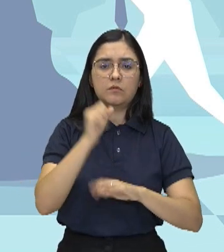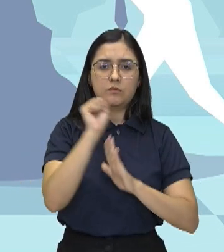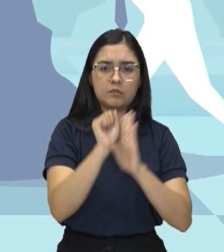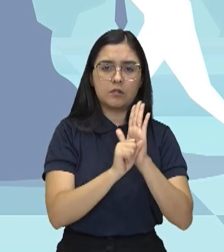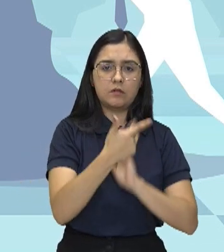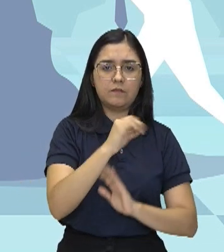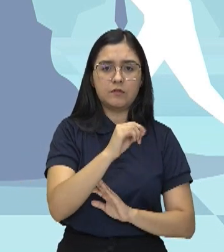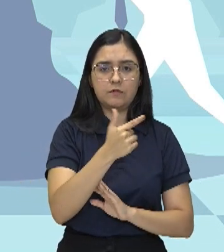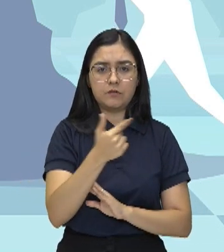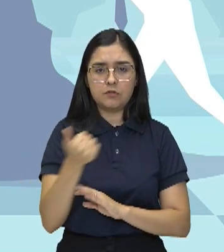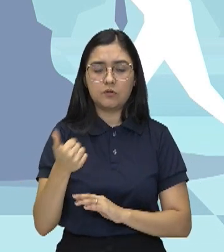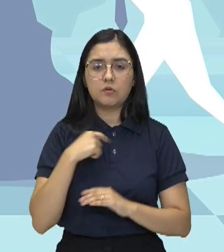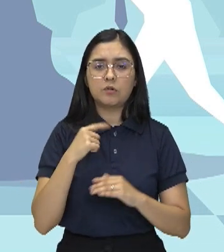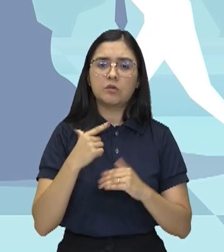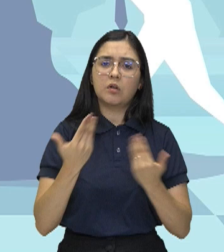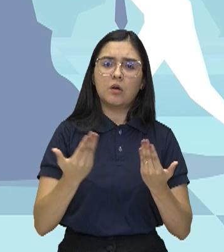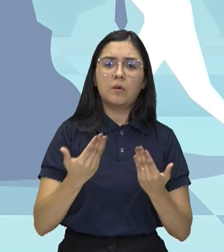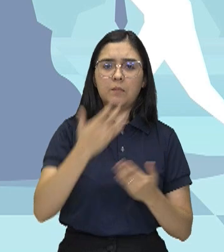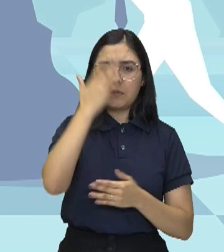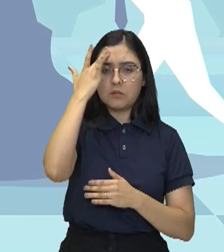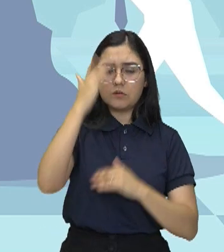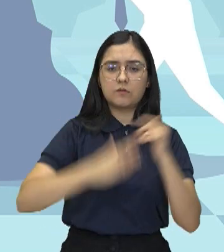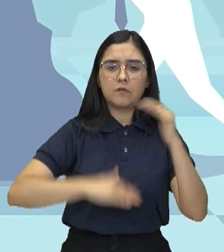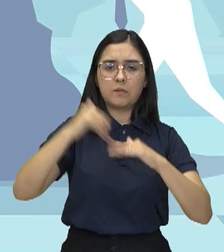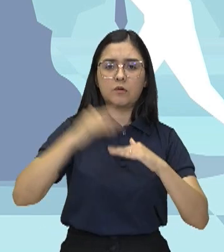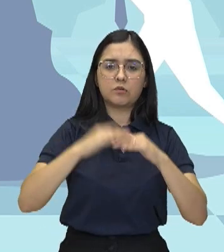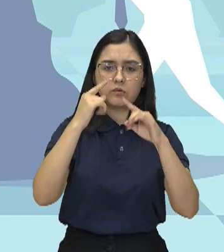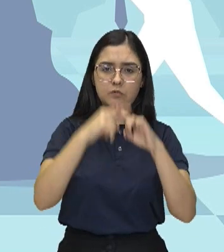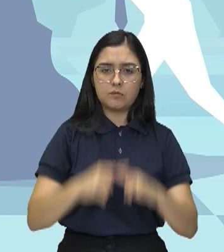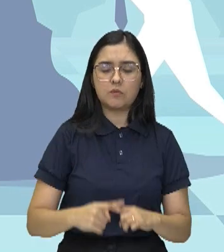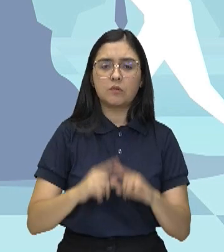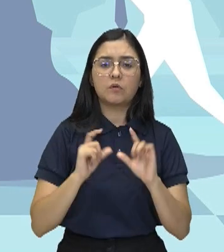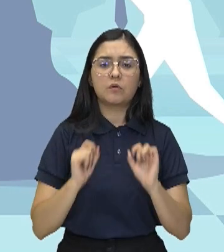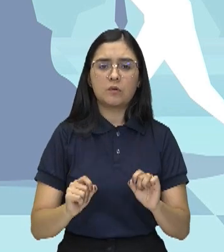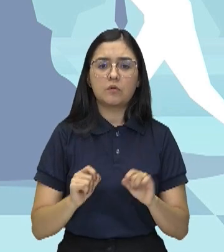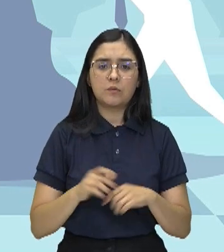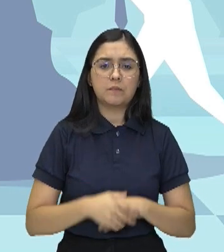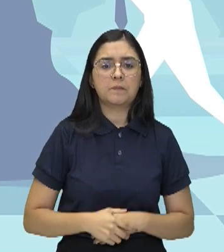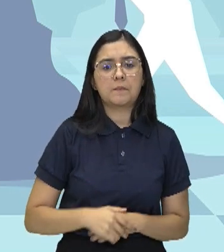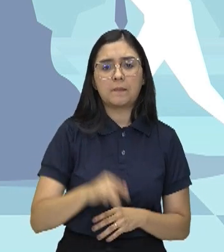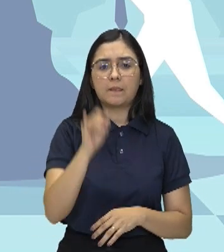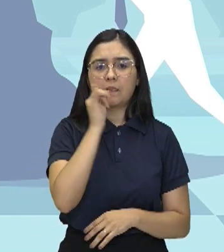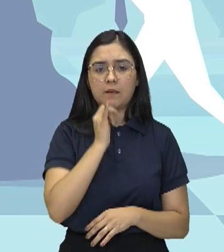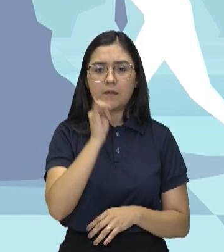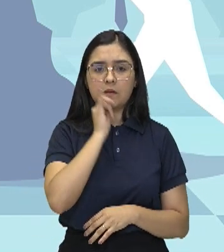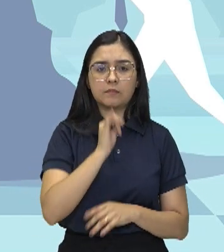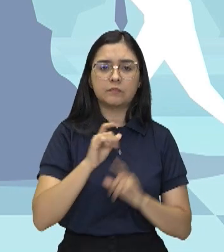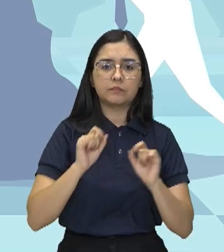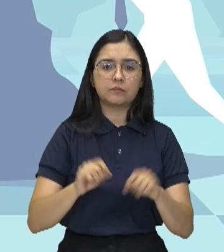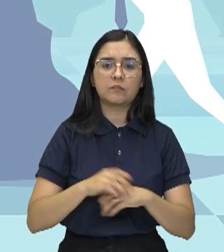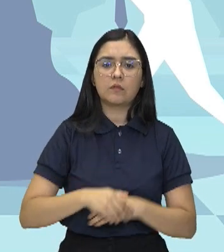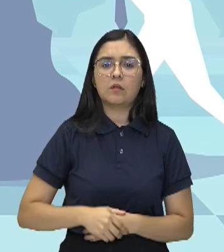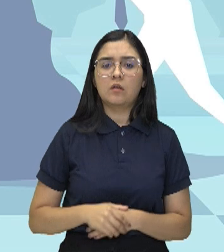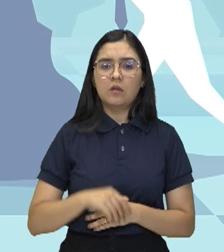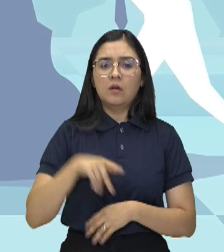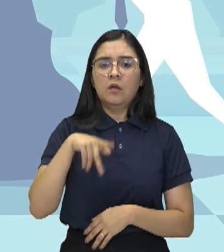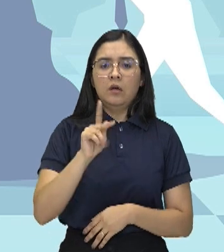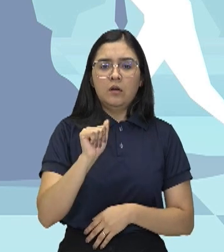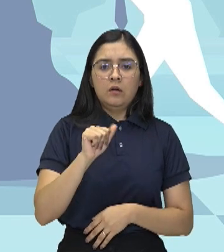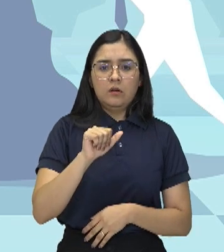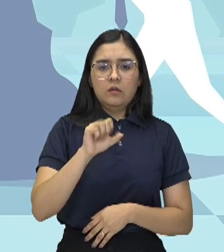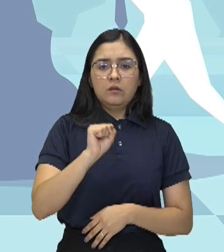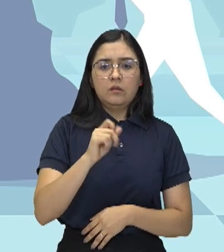XXI. Grandes mestres e campeões mundiais como Garry Kasparov, Magnus Carlsen e